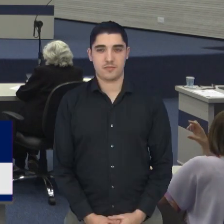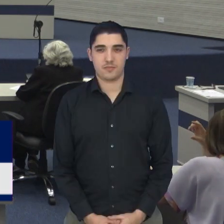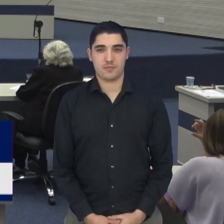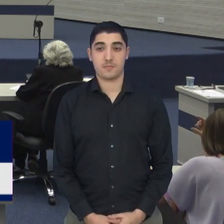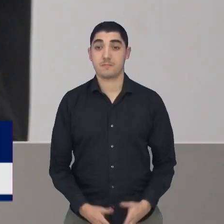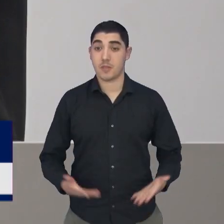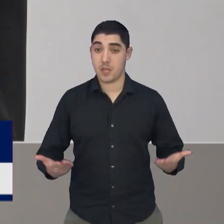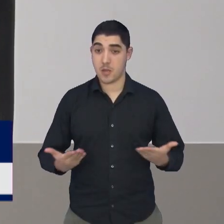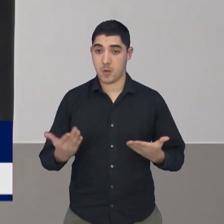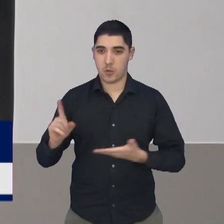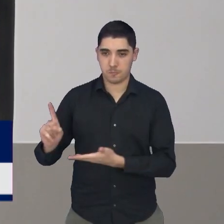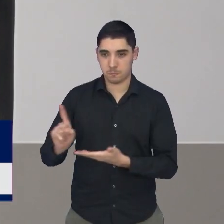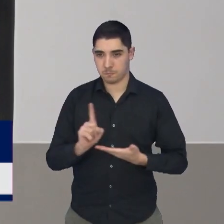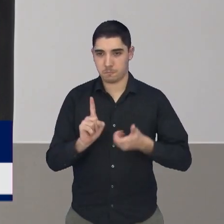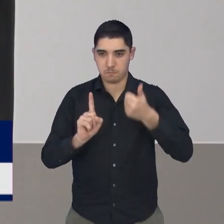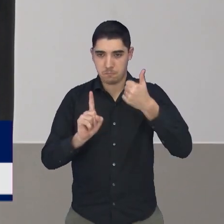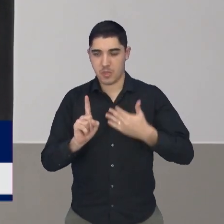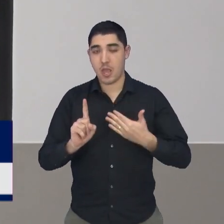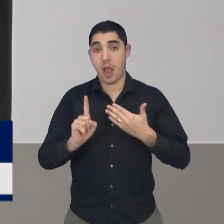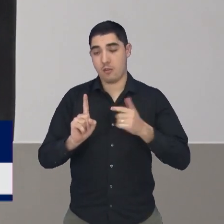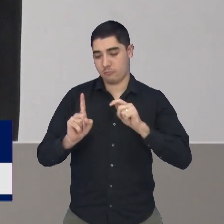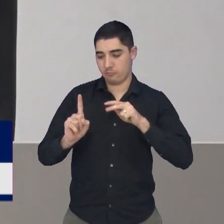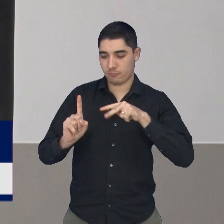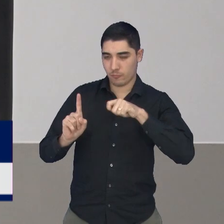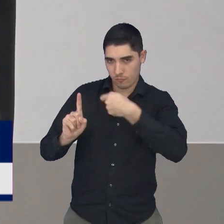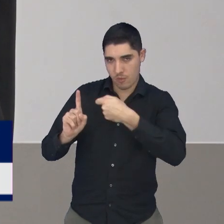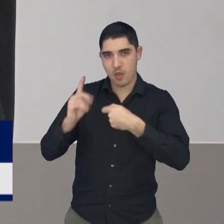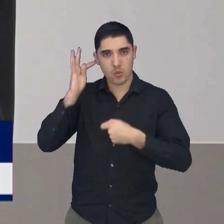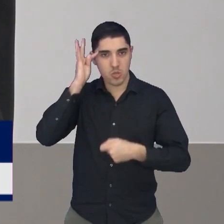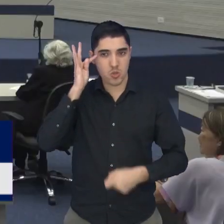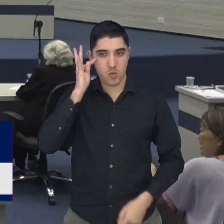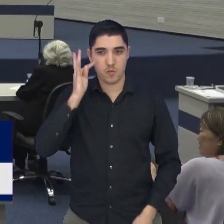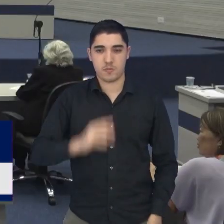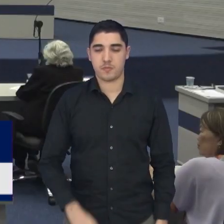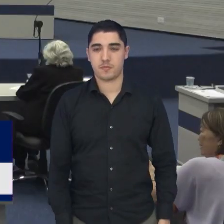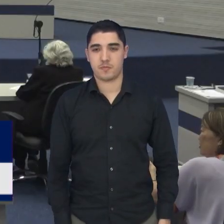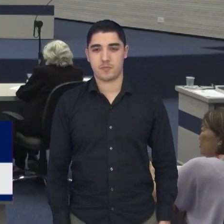Inscrito para falar no processo, o vereador Tomás Henrique.